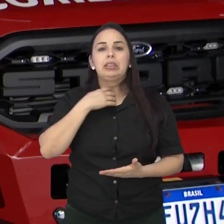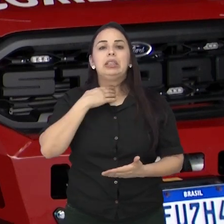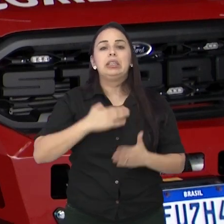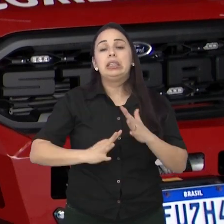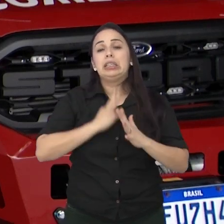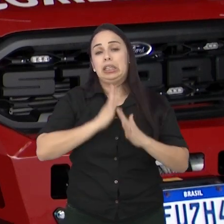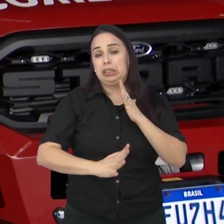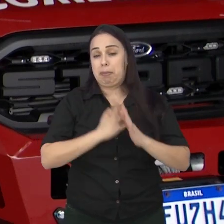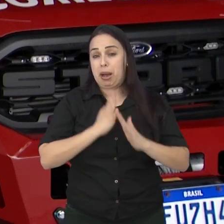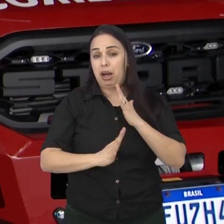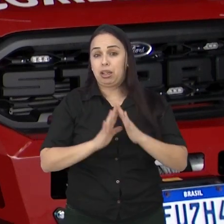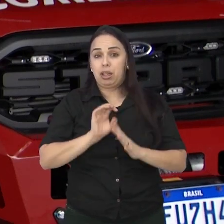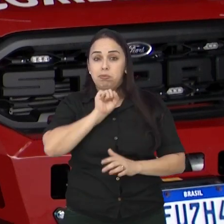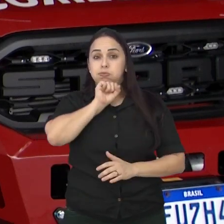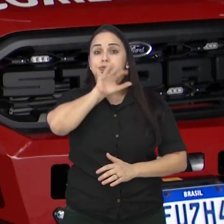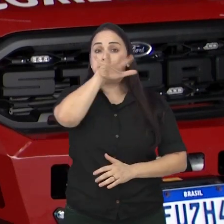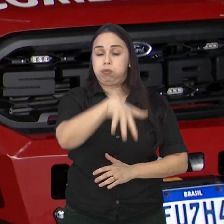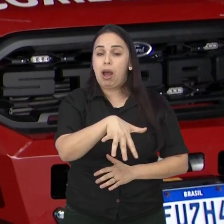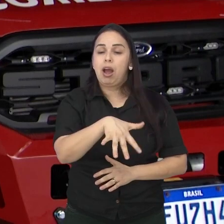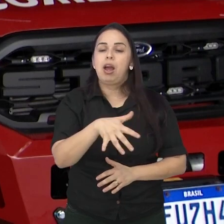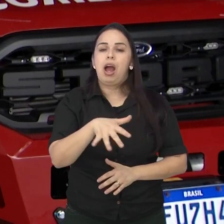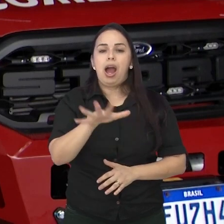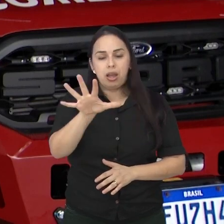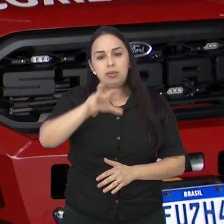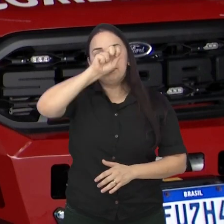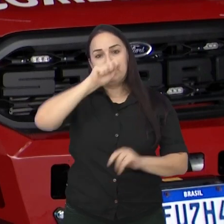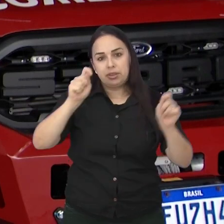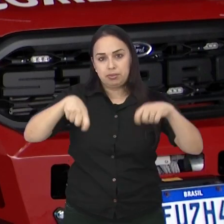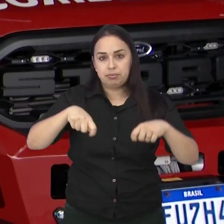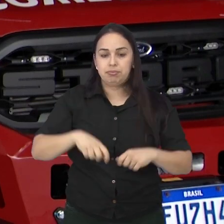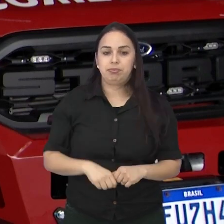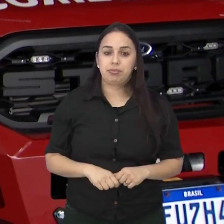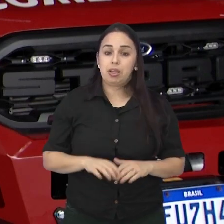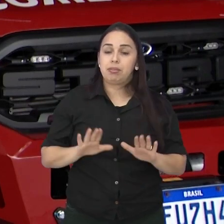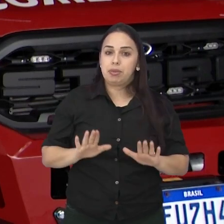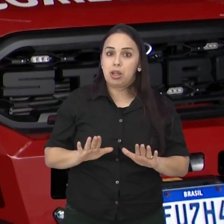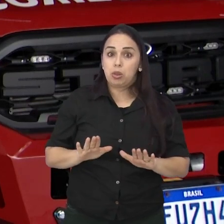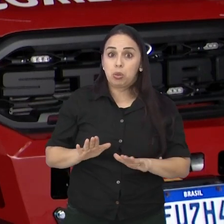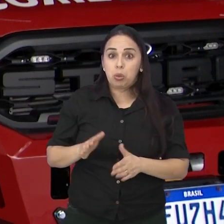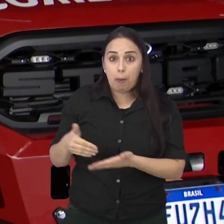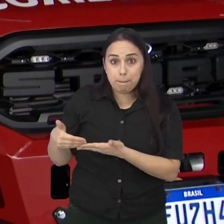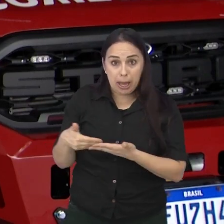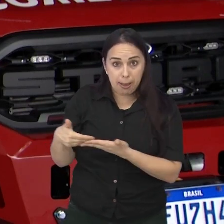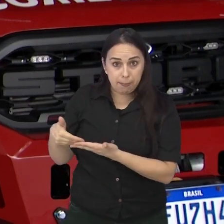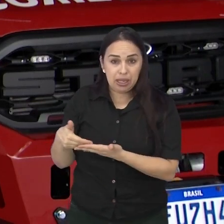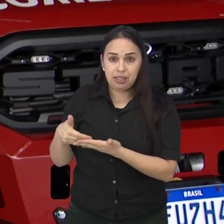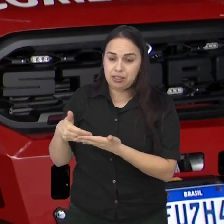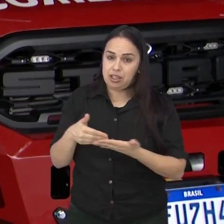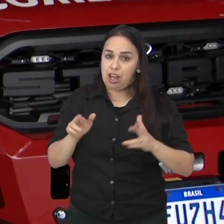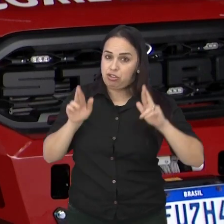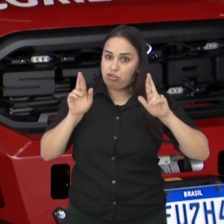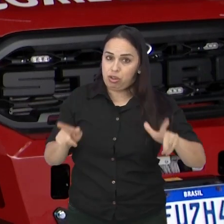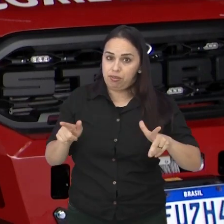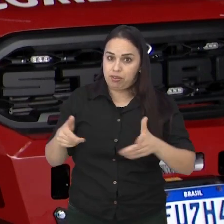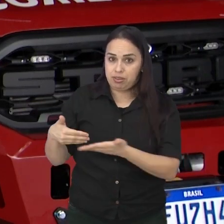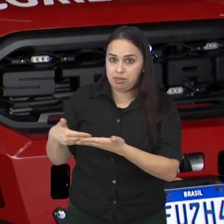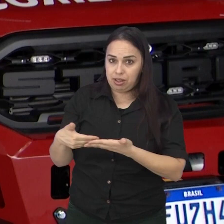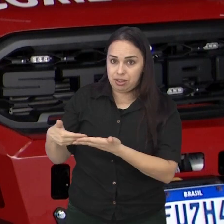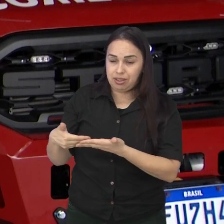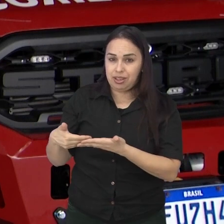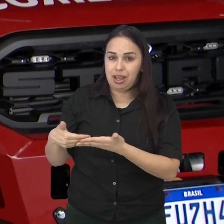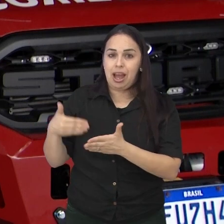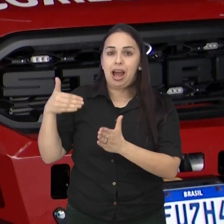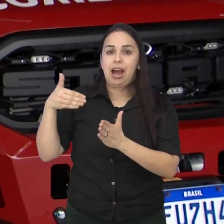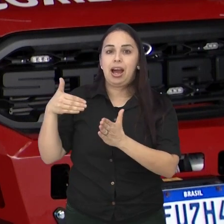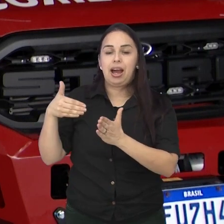ali interrompendo, né, a passagem de ar das vias aéreas. No bebê, né, o bebê a gente considera o